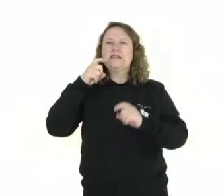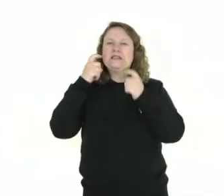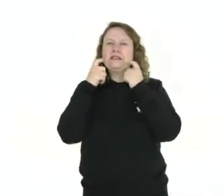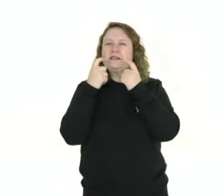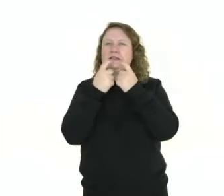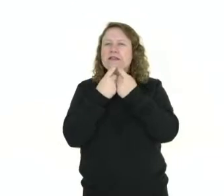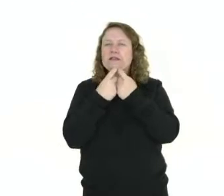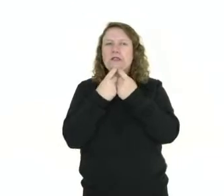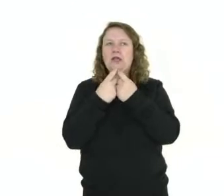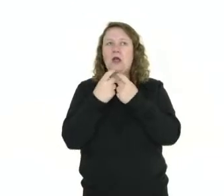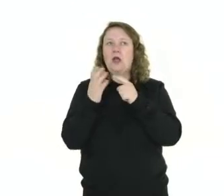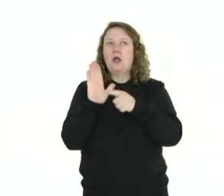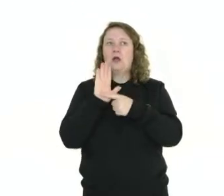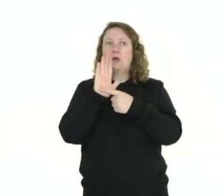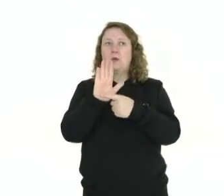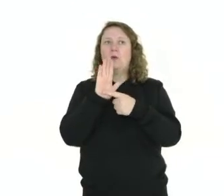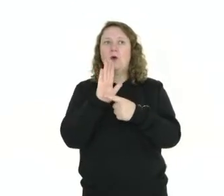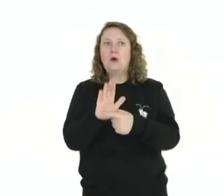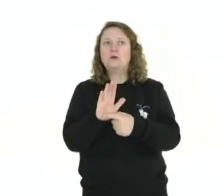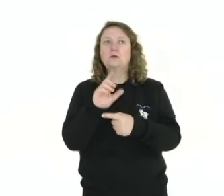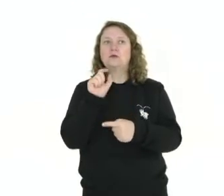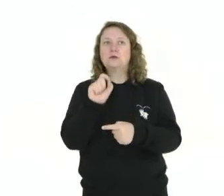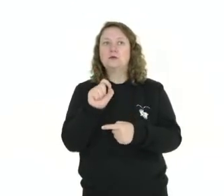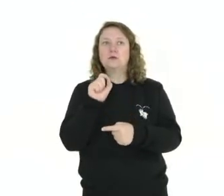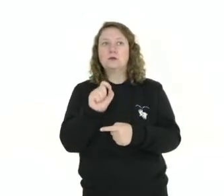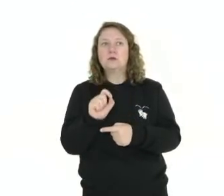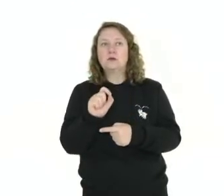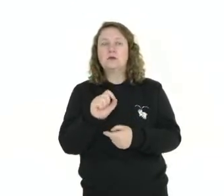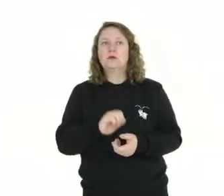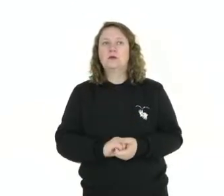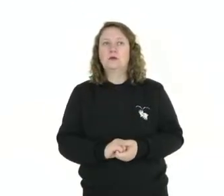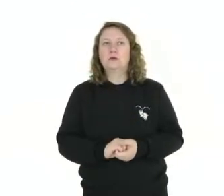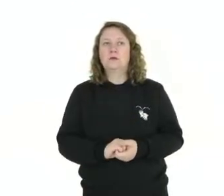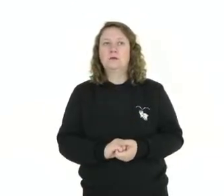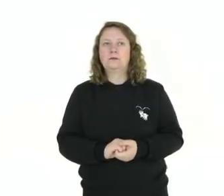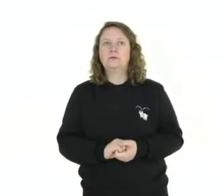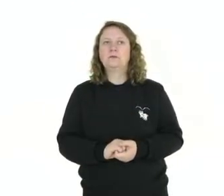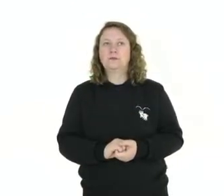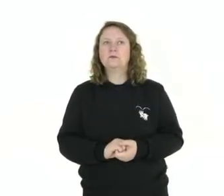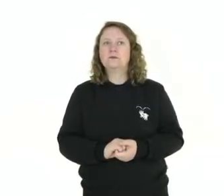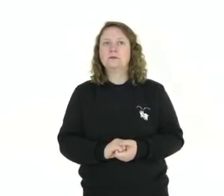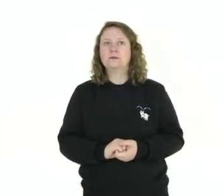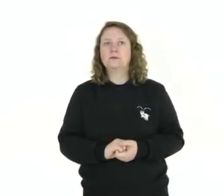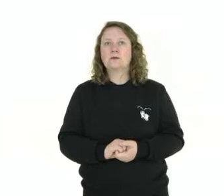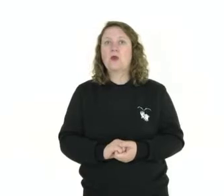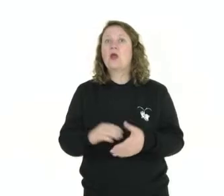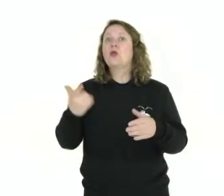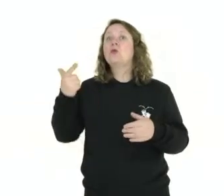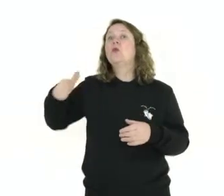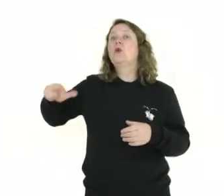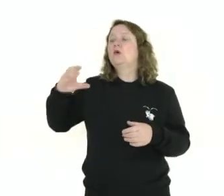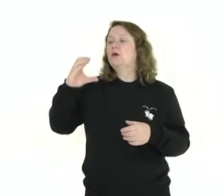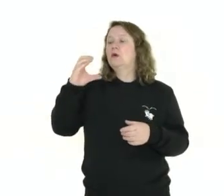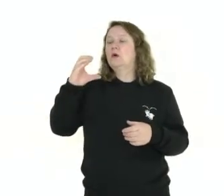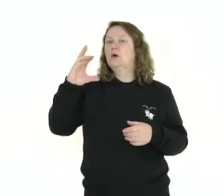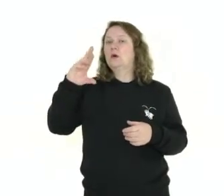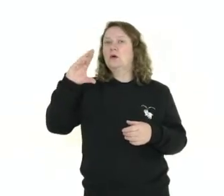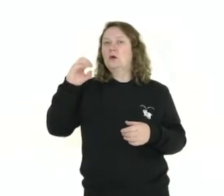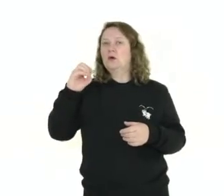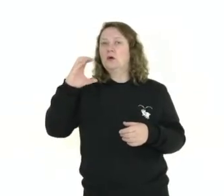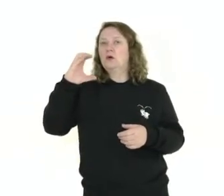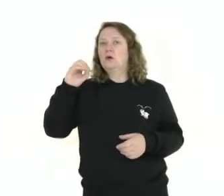apresenta membranas interdigitais polegares das patas traseiras. E os crocodilos, professora, têm